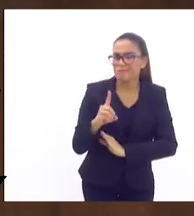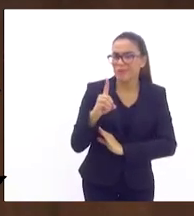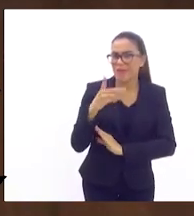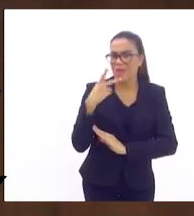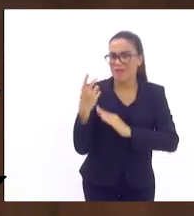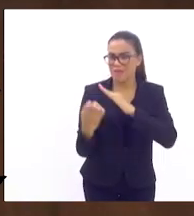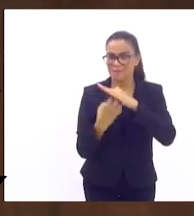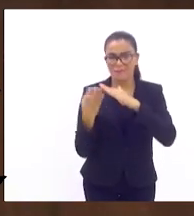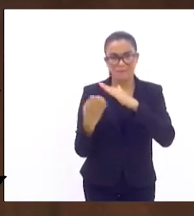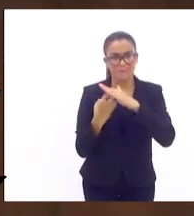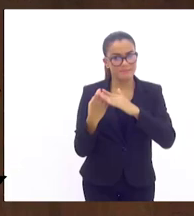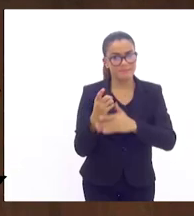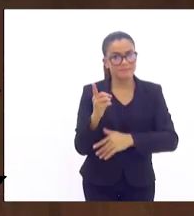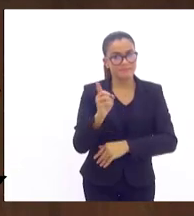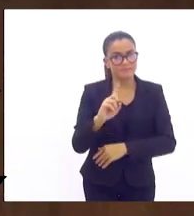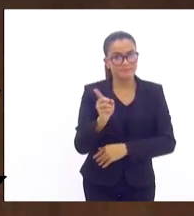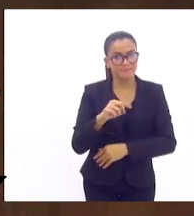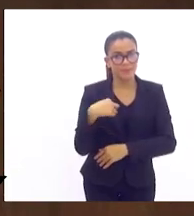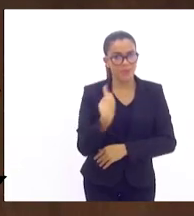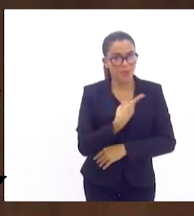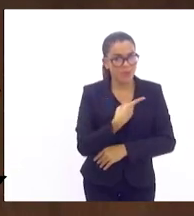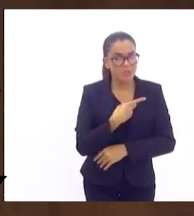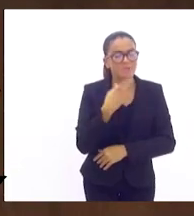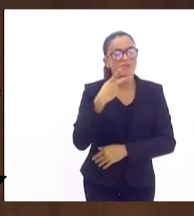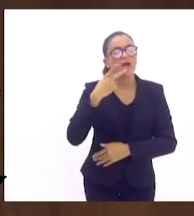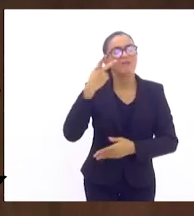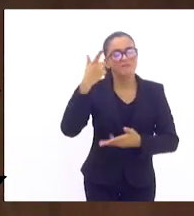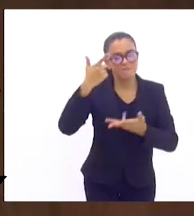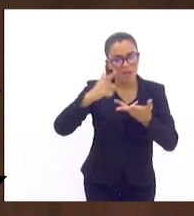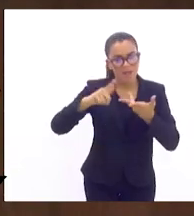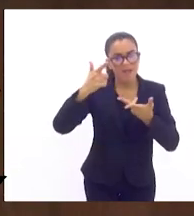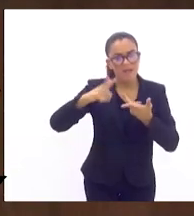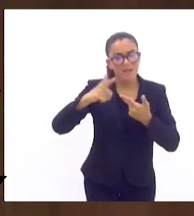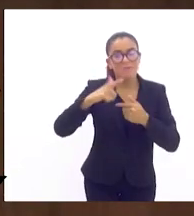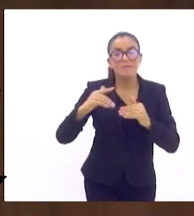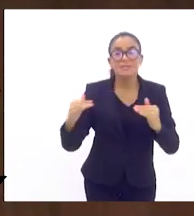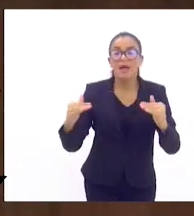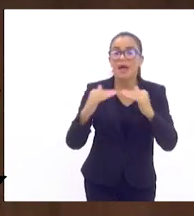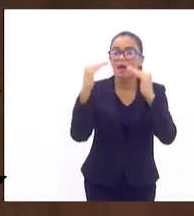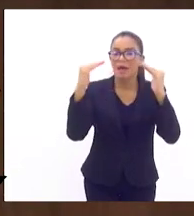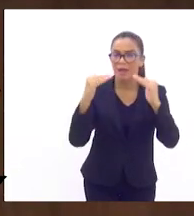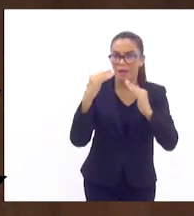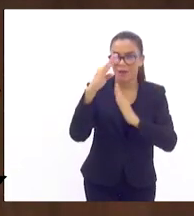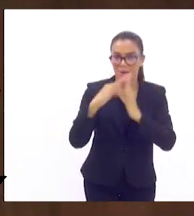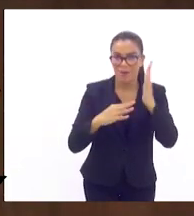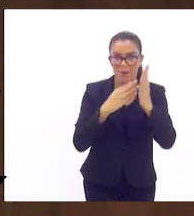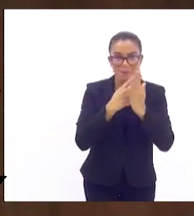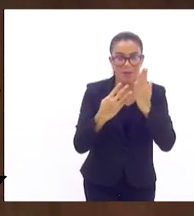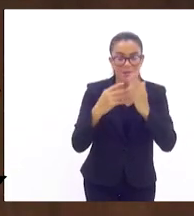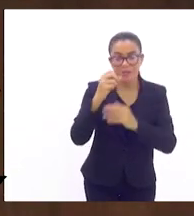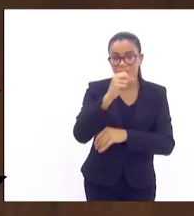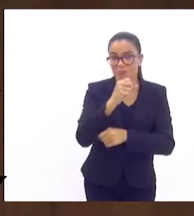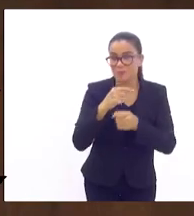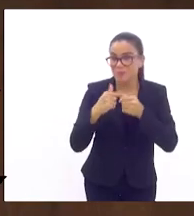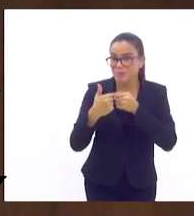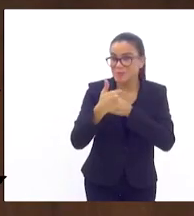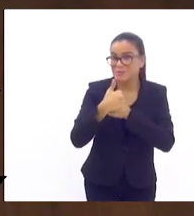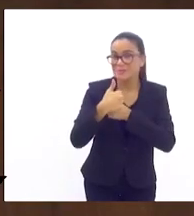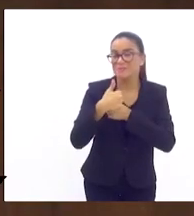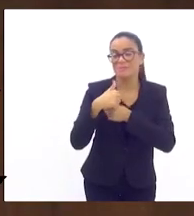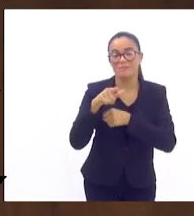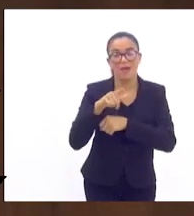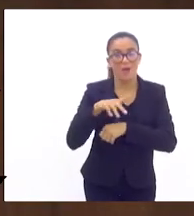não. Nós sempre enfatizamos, e está na lei isso, que ele tem que ser compatível com o plano municipal de saneamento e o plano de